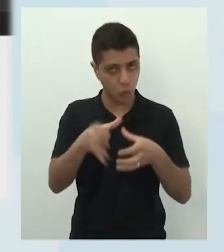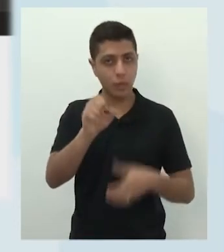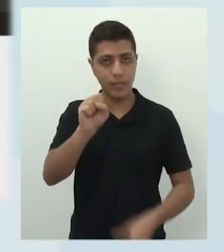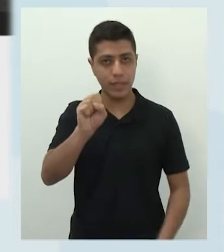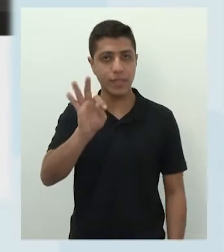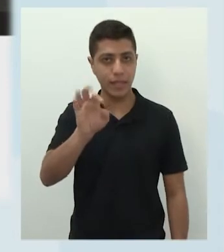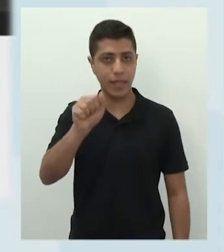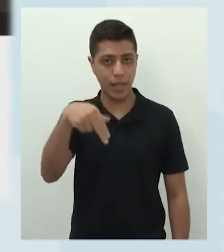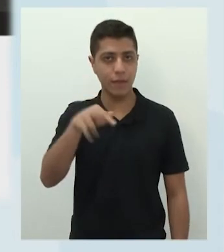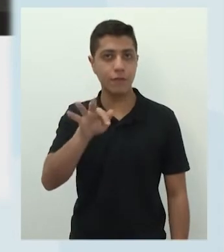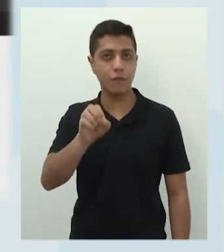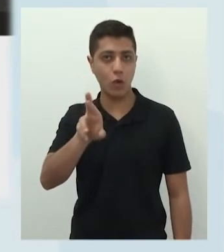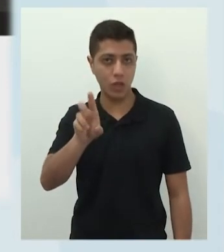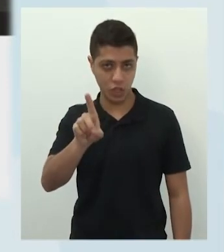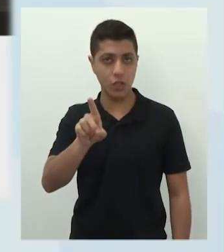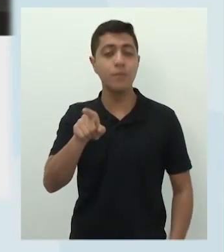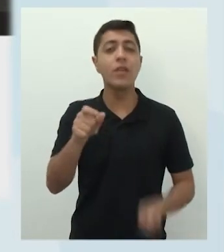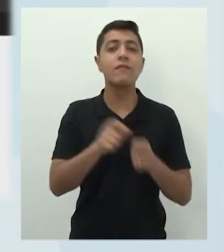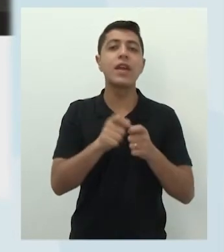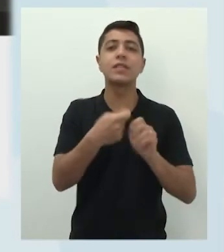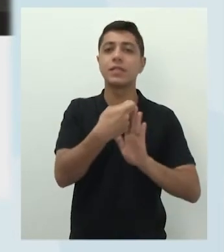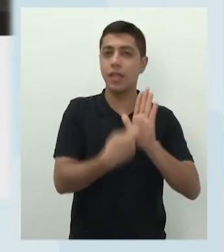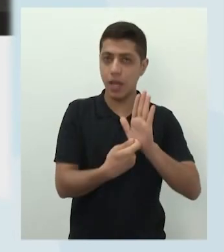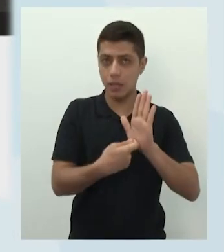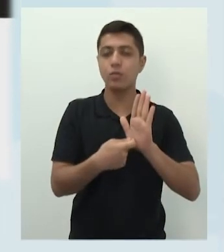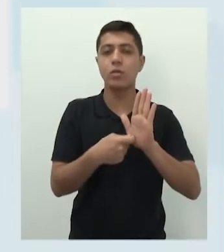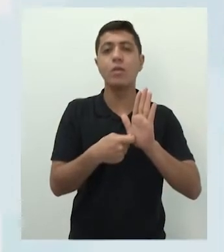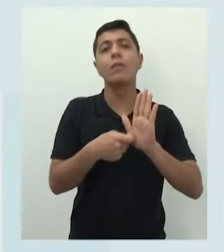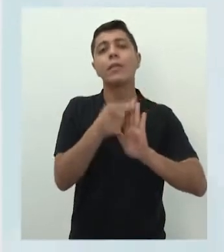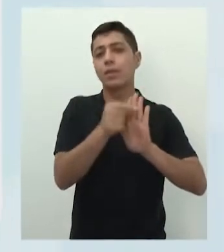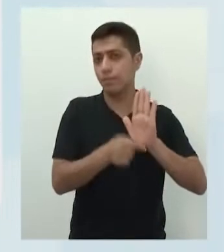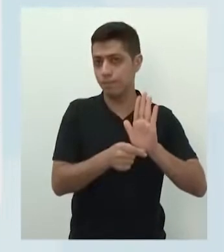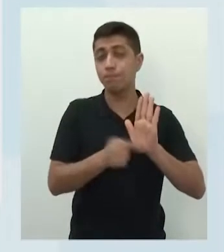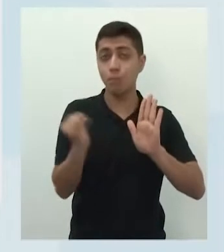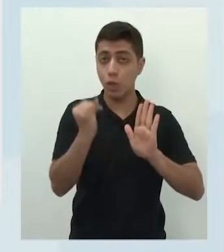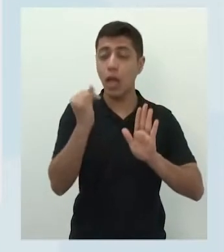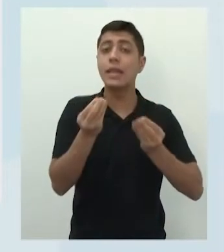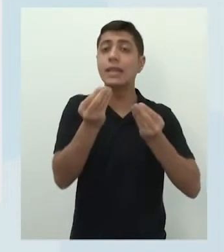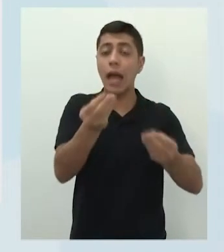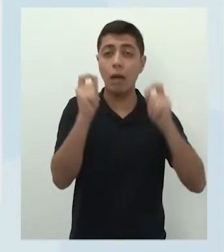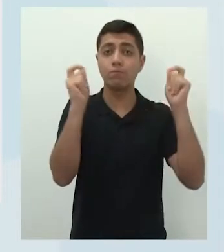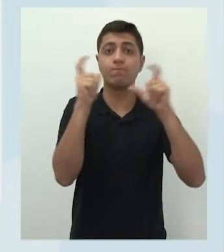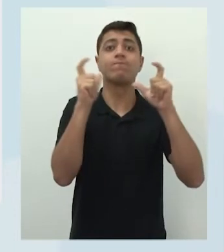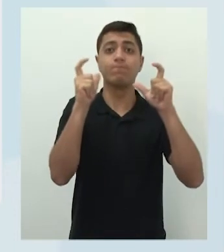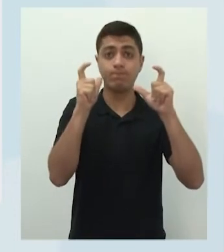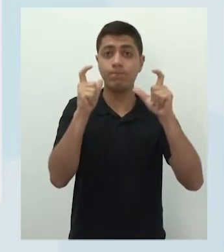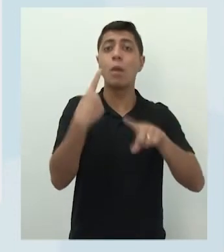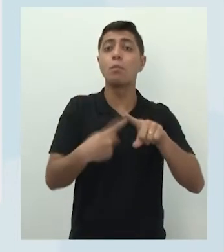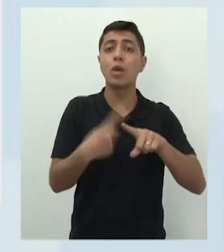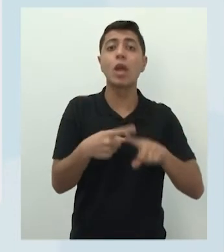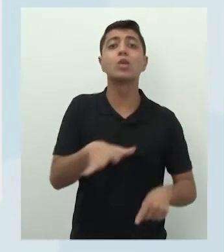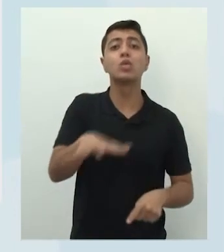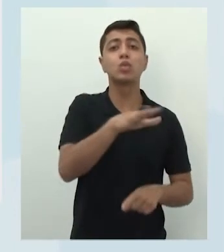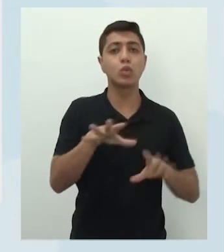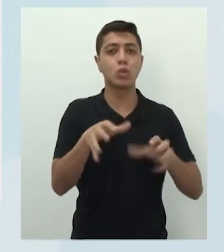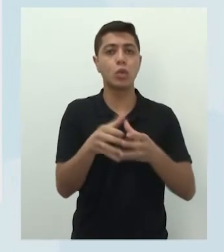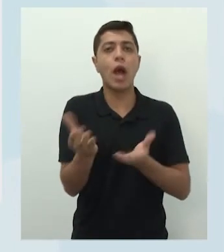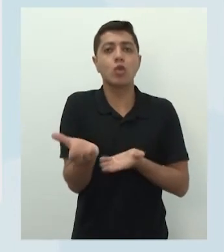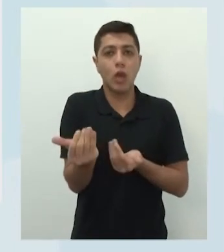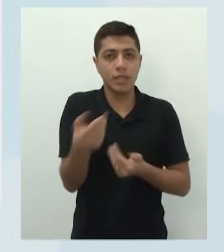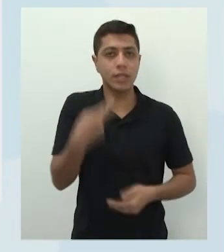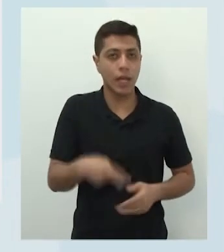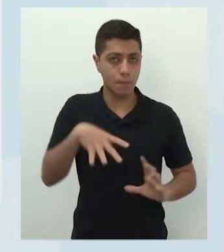social. Passa o próximo para mim. Existe uma pesquisa muito